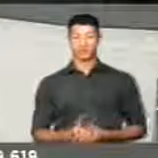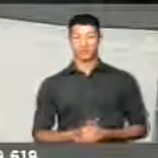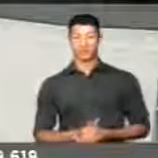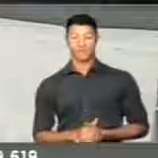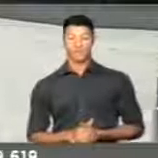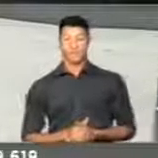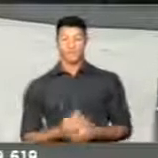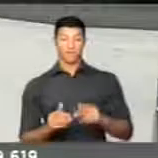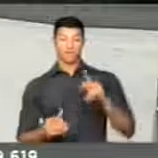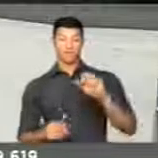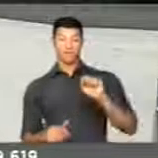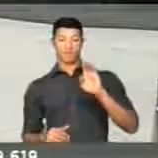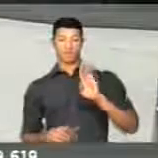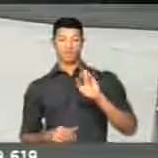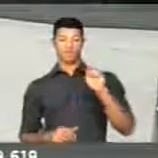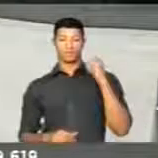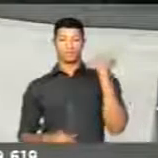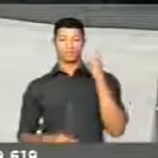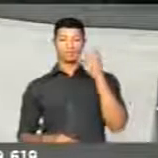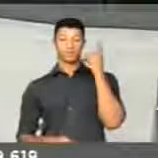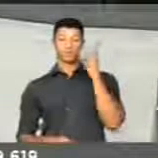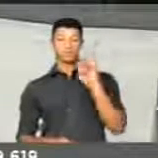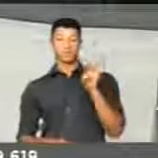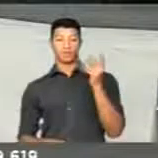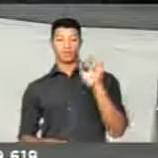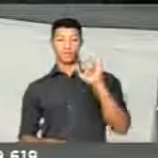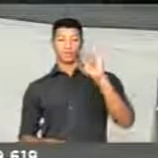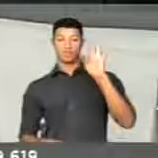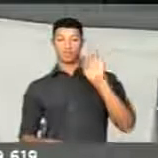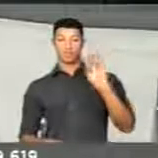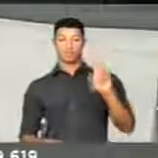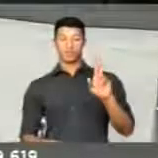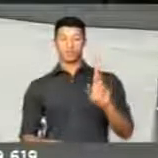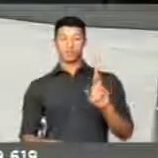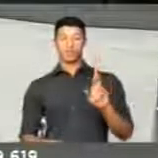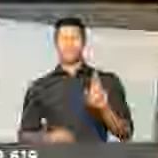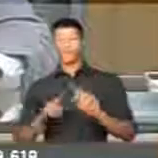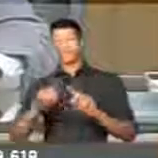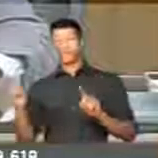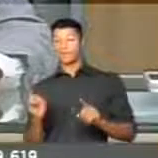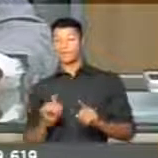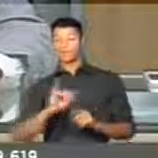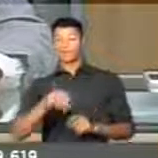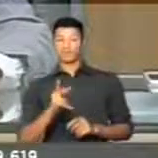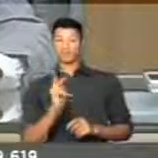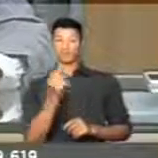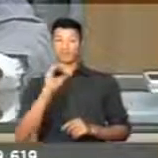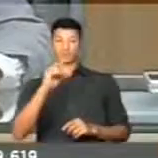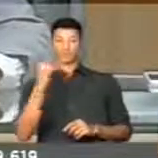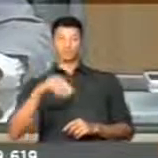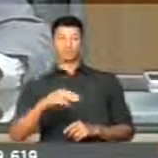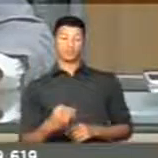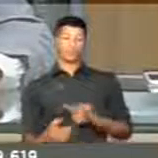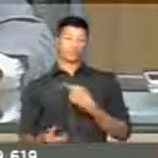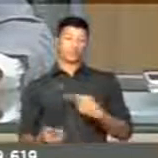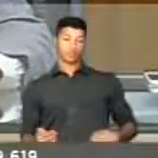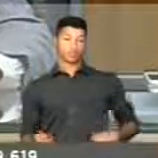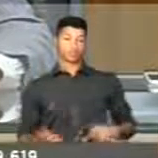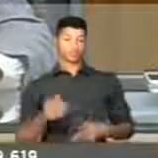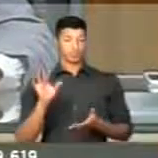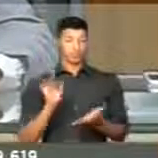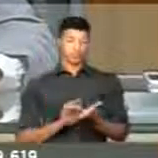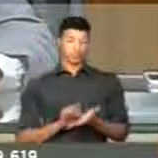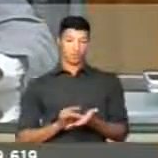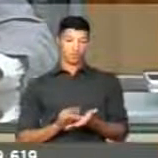deputado. Pelo PSB do Rio Grande do Sul, deputado Heitor Xu, enquanto Vossa Excelência na tribuna, JHC, um minuto. Senhor presidente, na